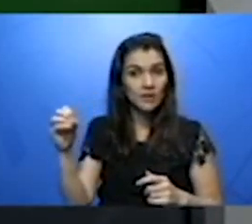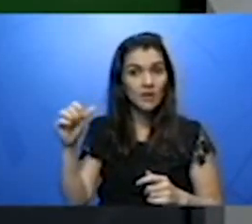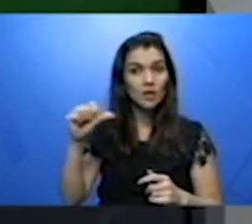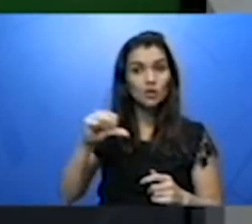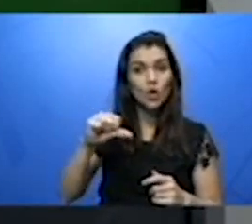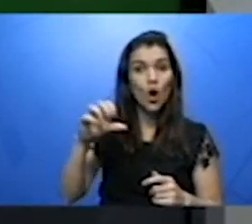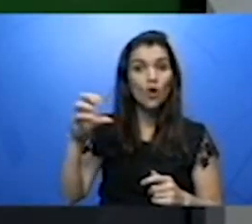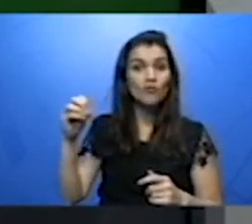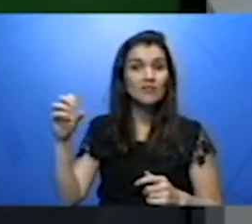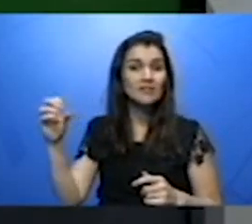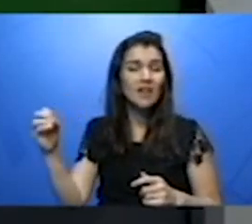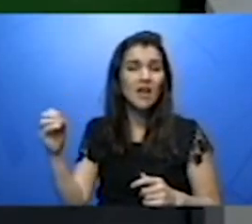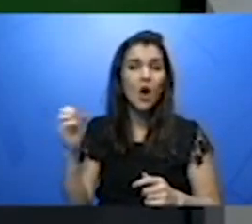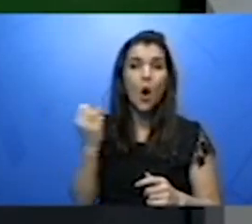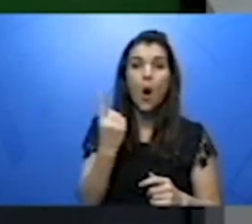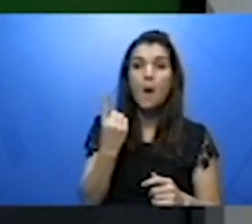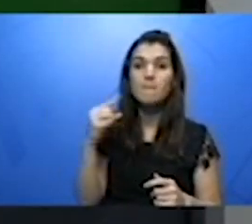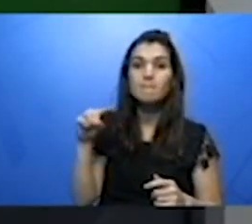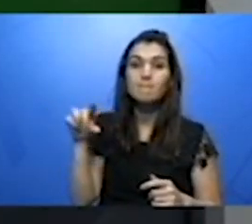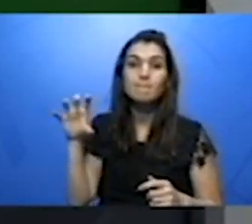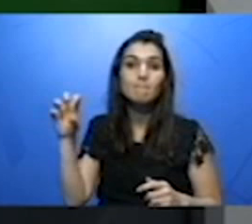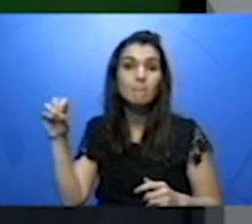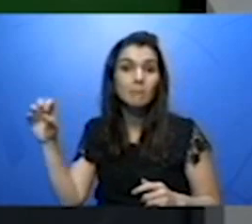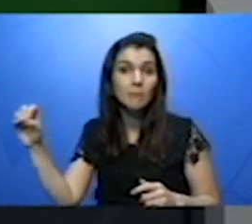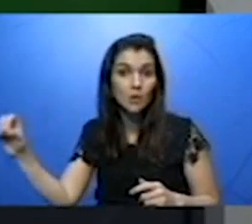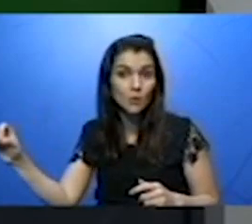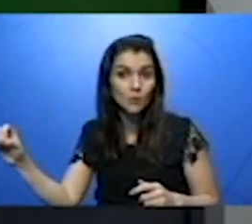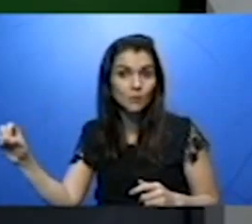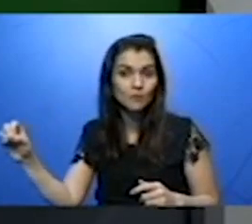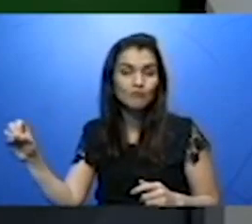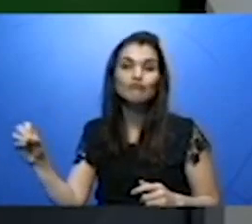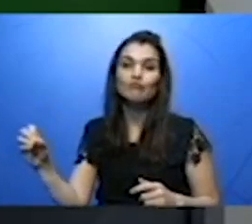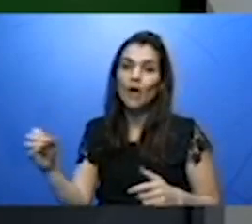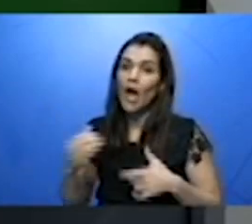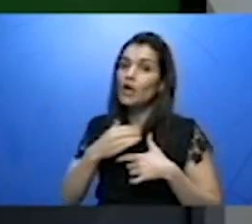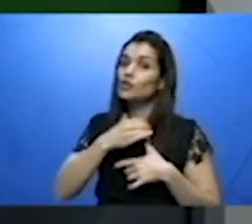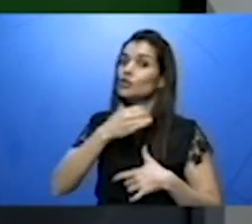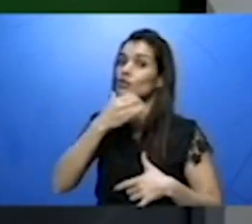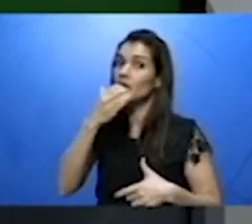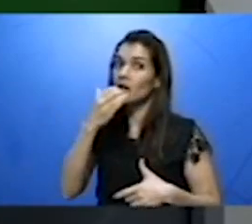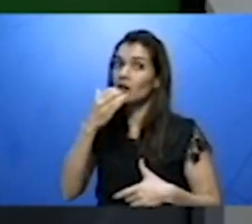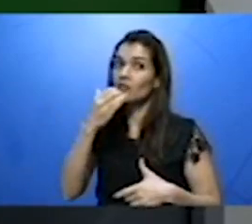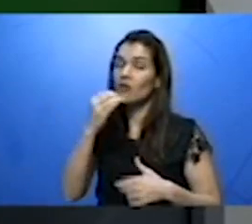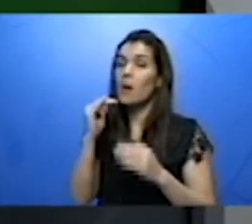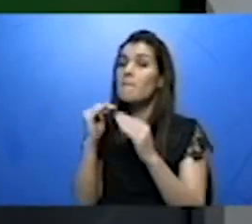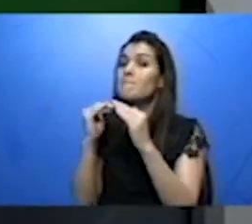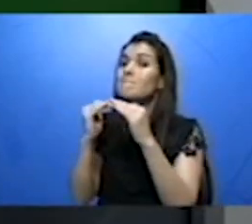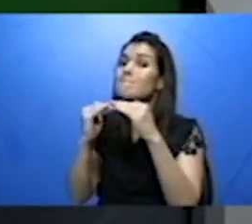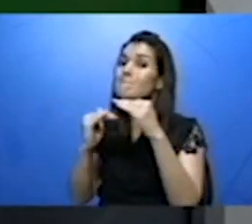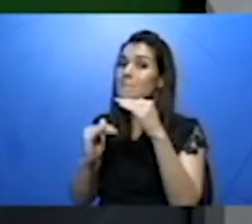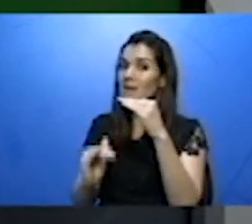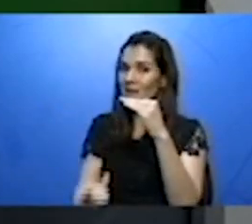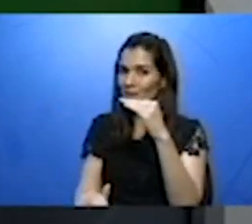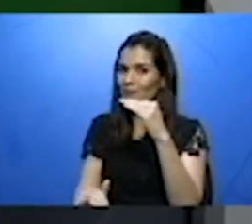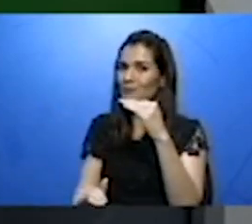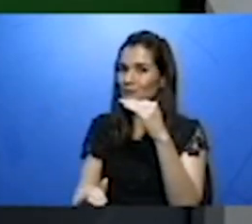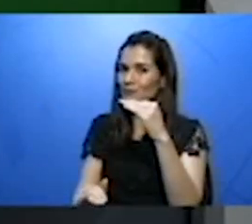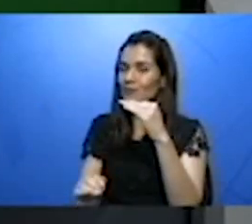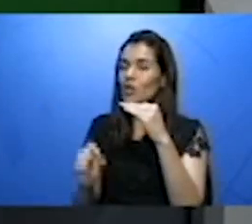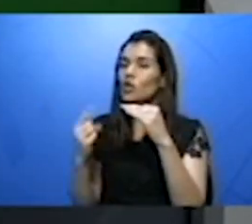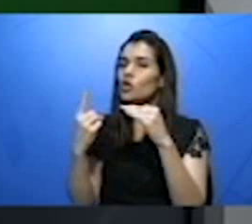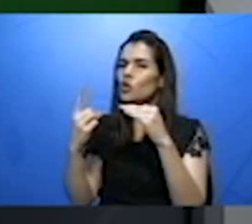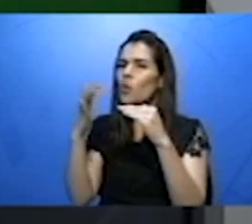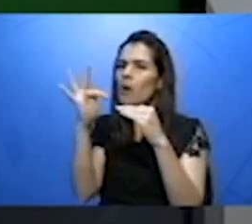890 mil Ou seja a girafa pesa menos muito bem